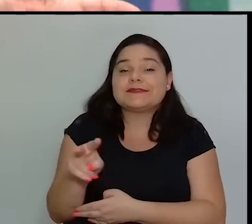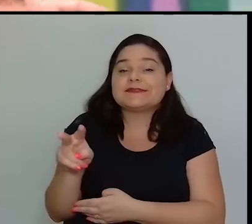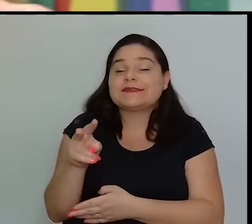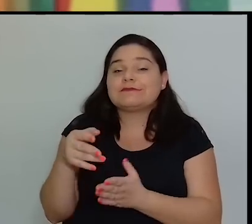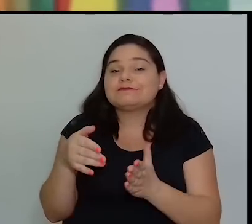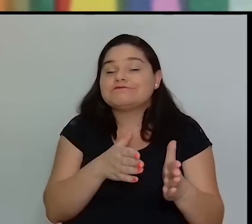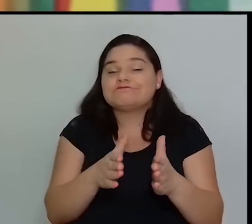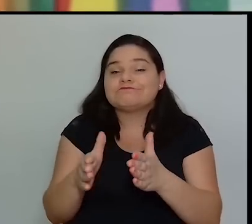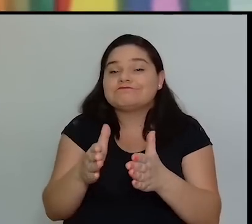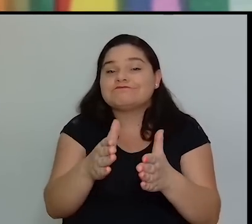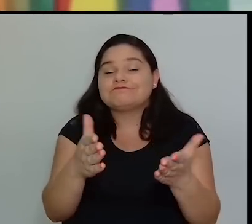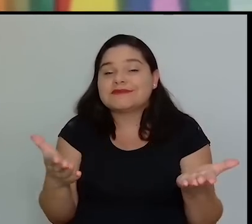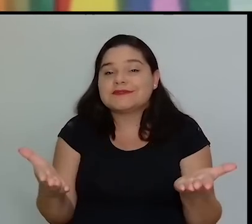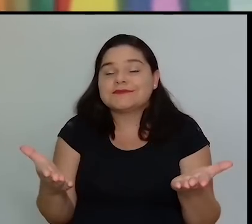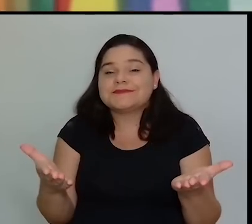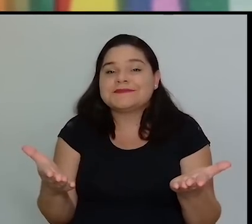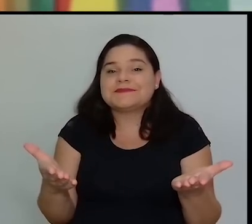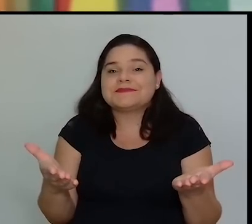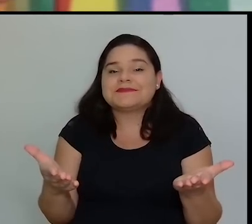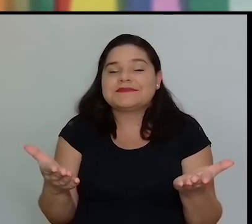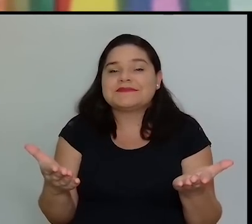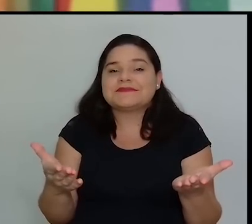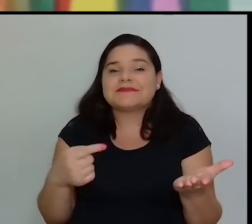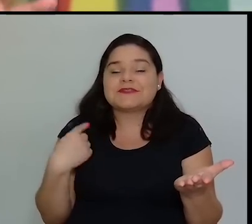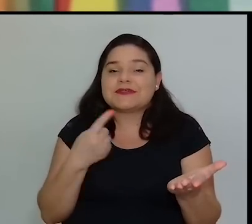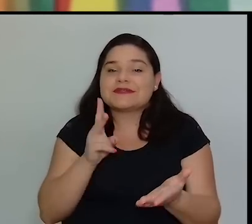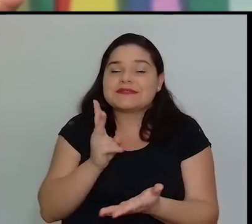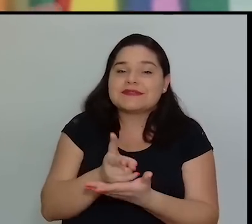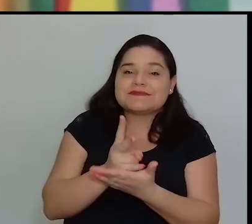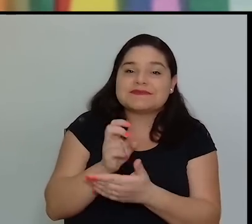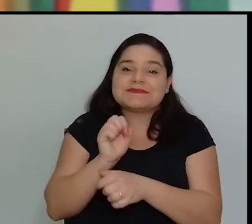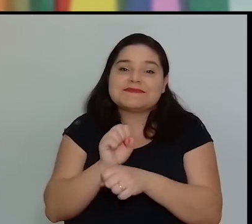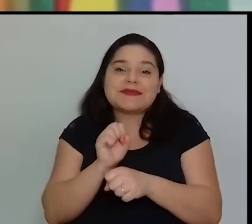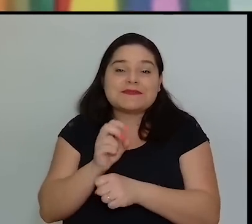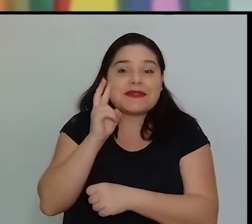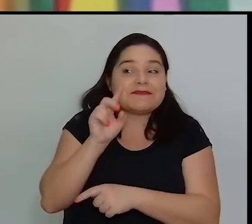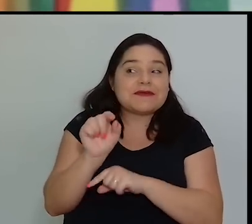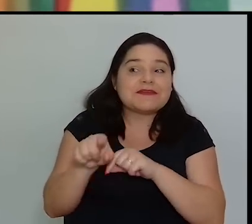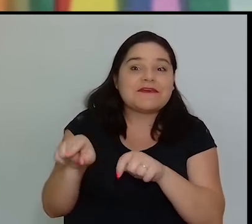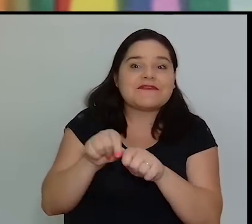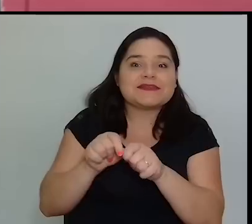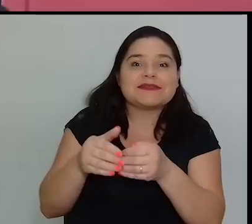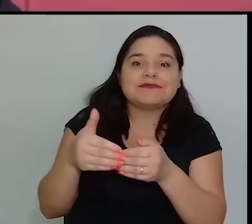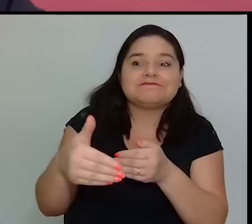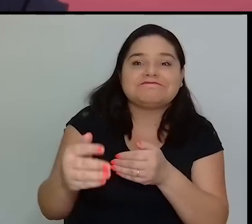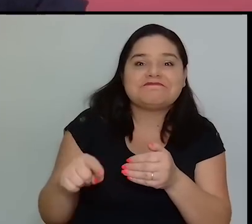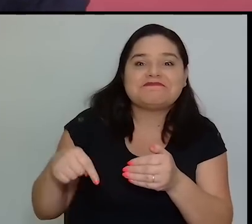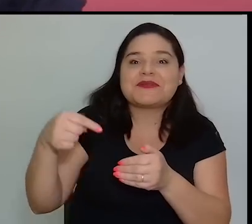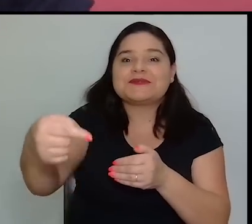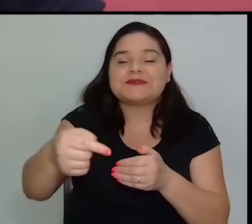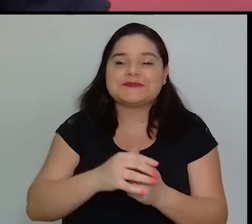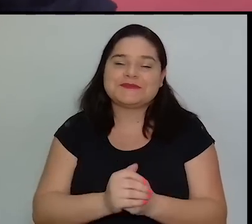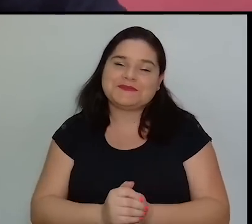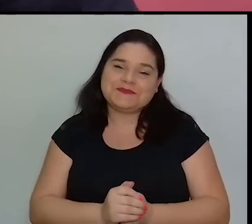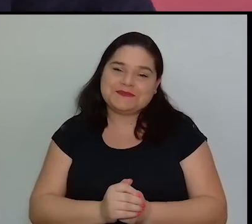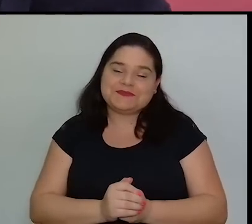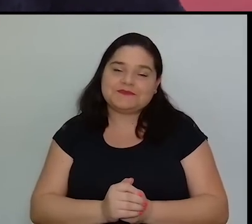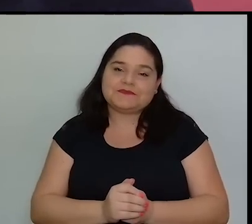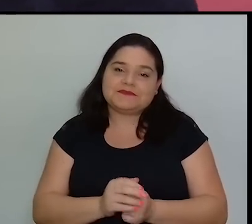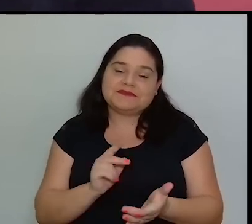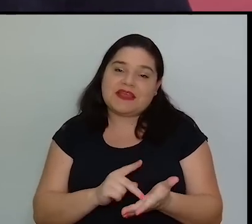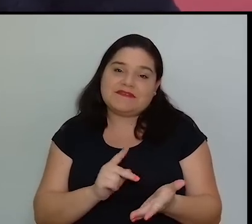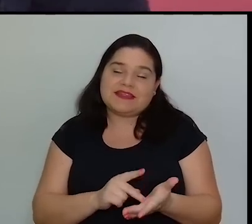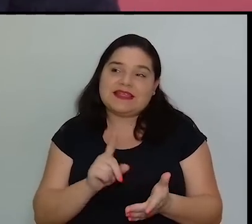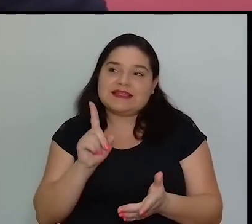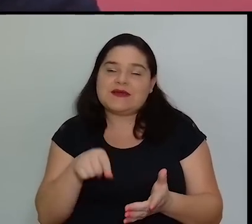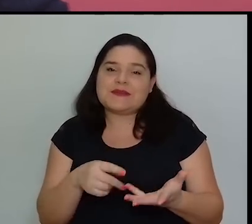trajetória que enfim a gente sempre fica guardando para ver o que o Celso vai fazer na verdade eu não sou